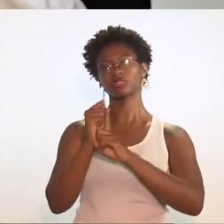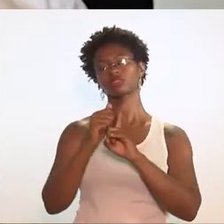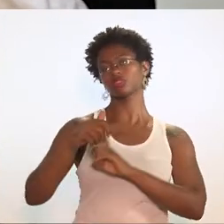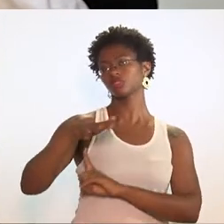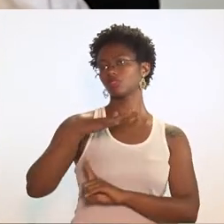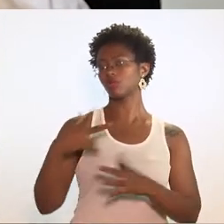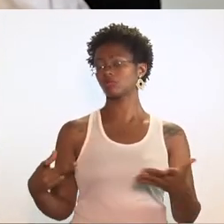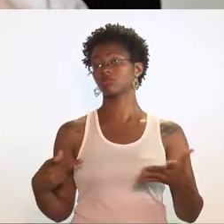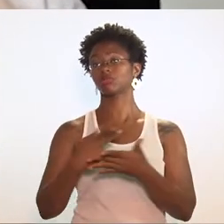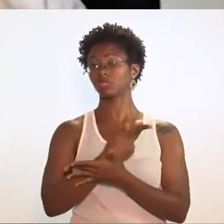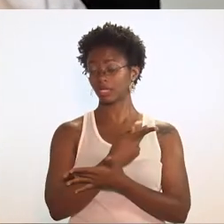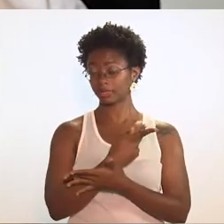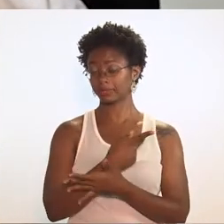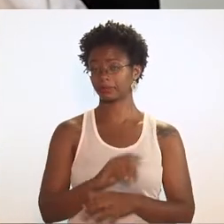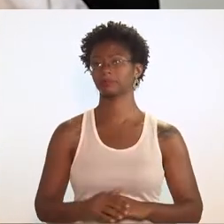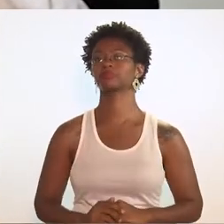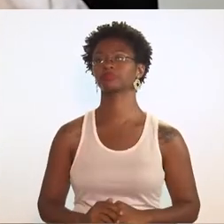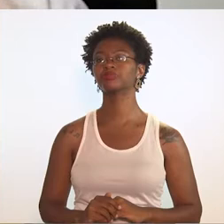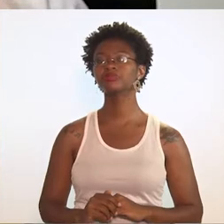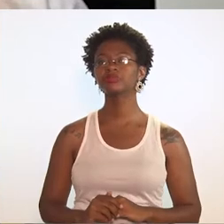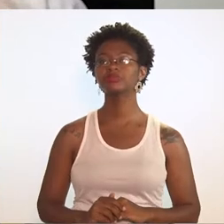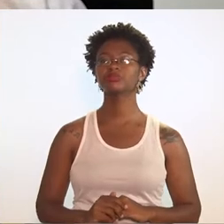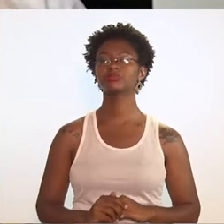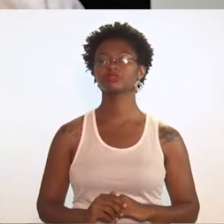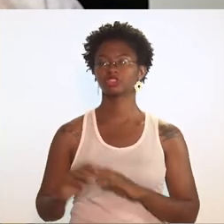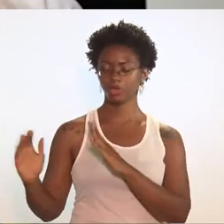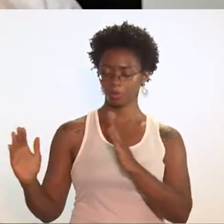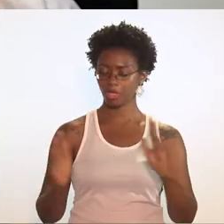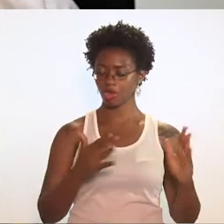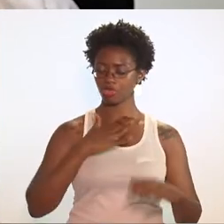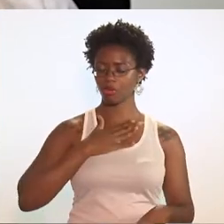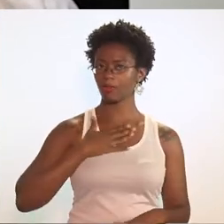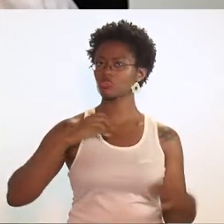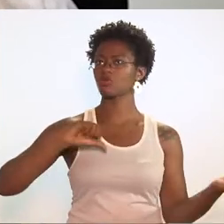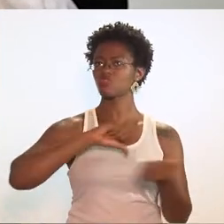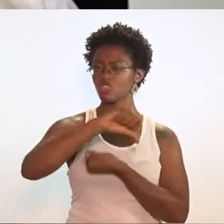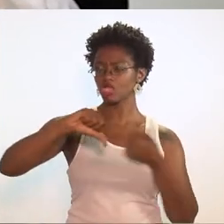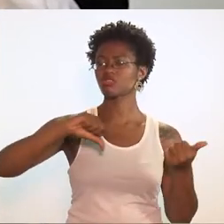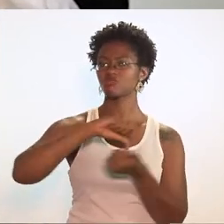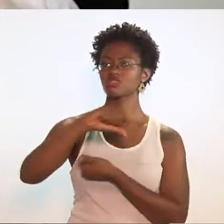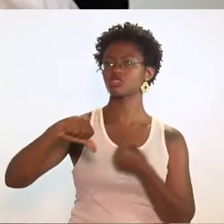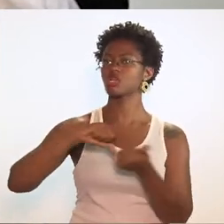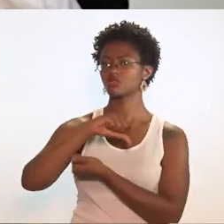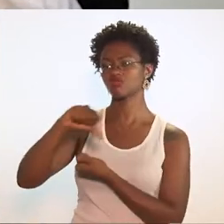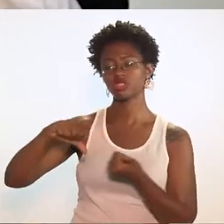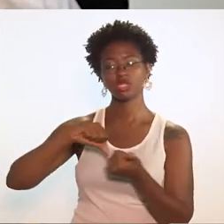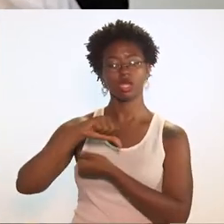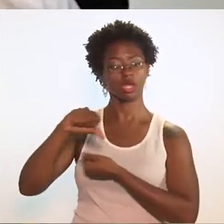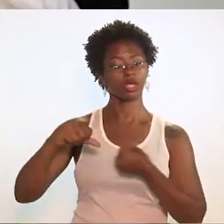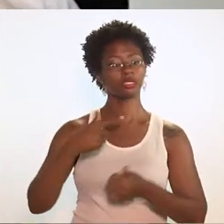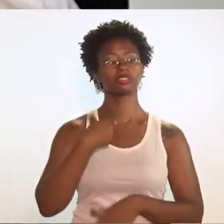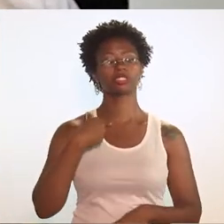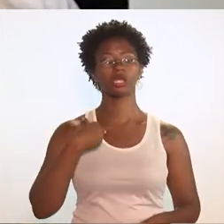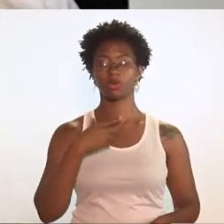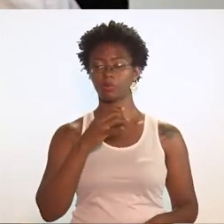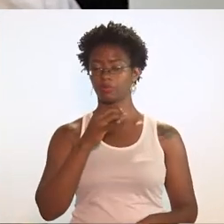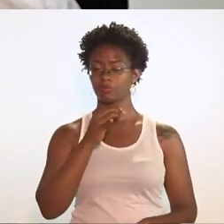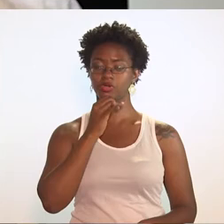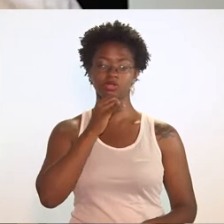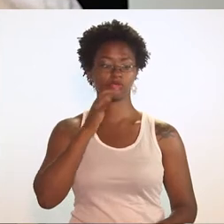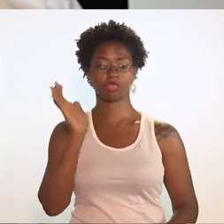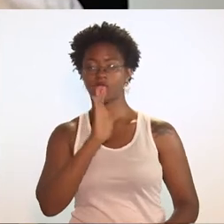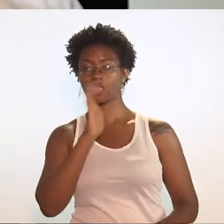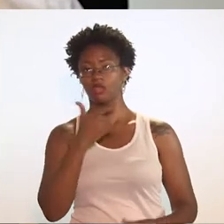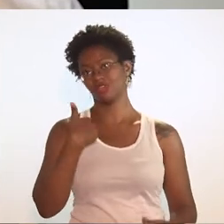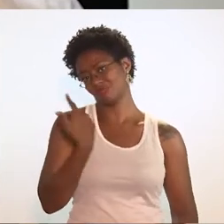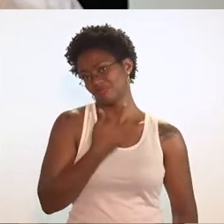social ela acontece assim, num momento de vida meu, de mudanças, né, de completamente você,